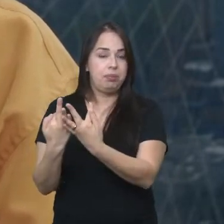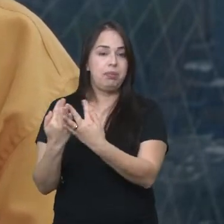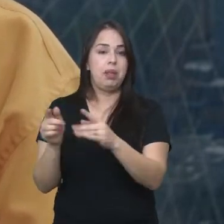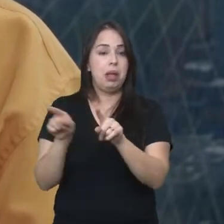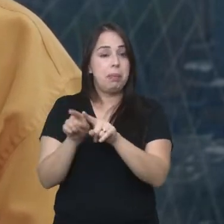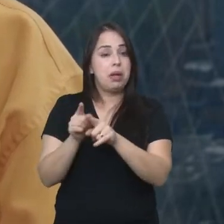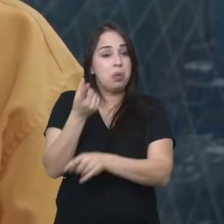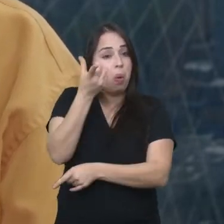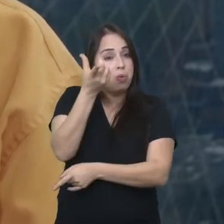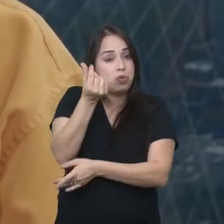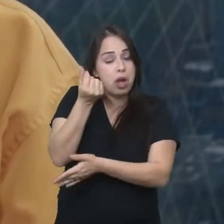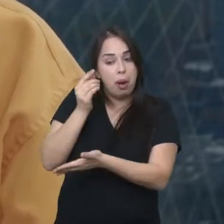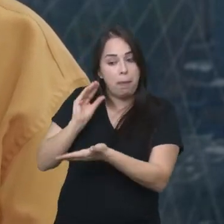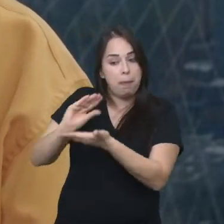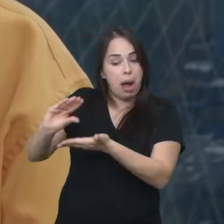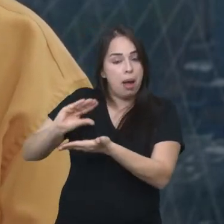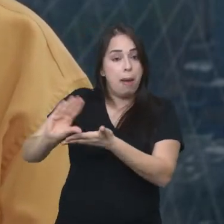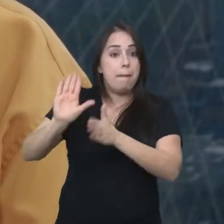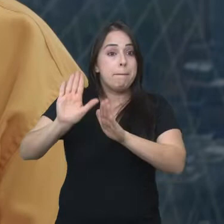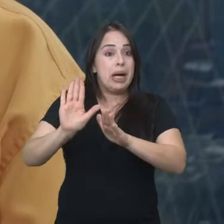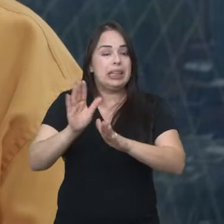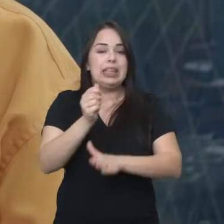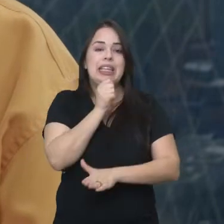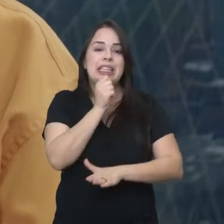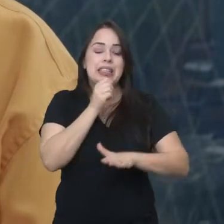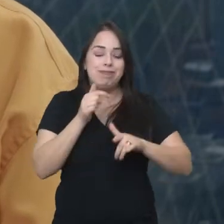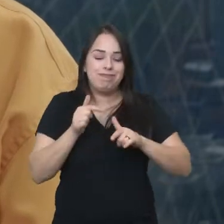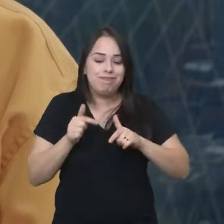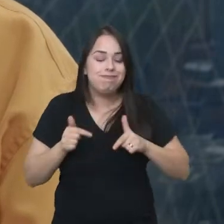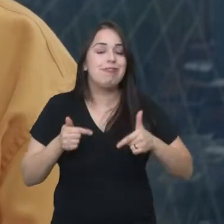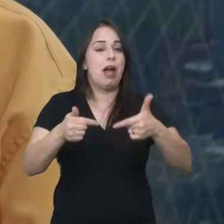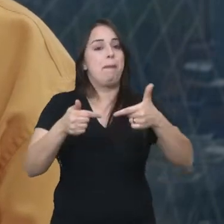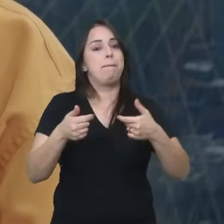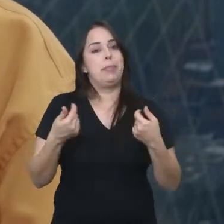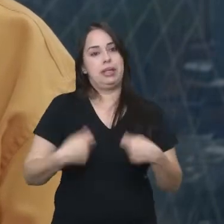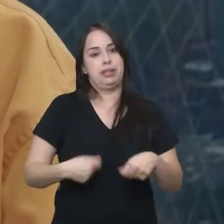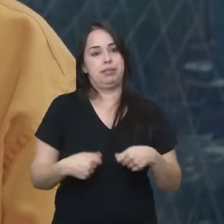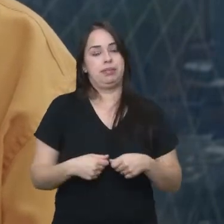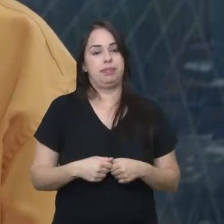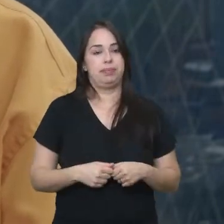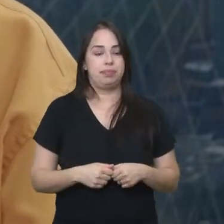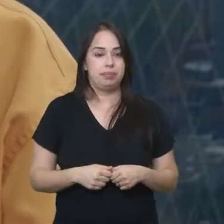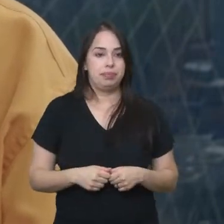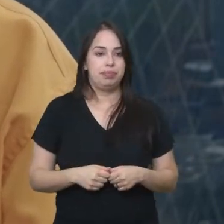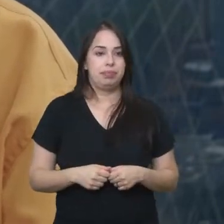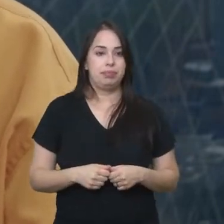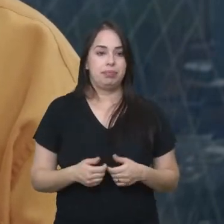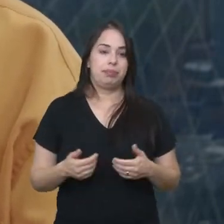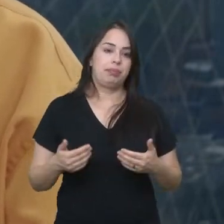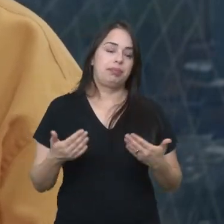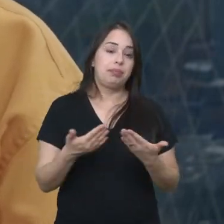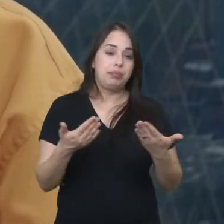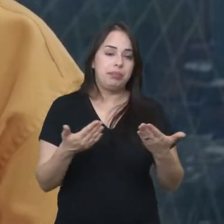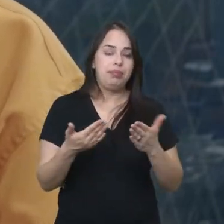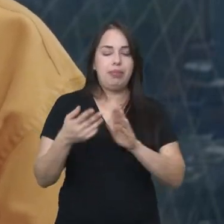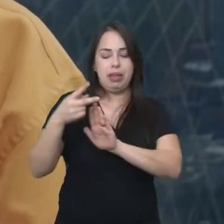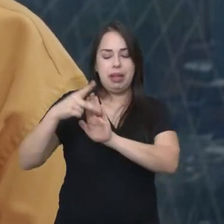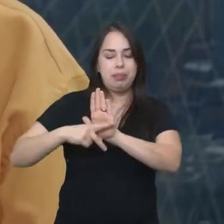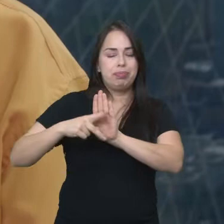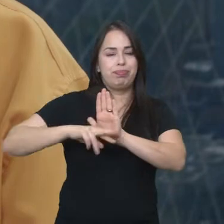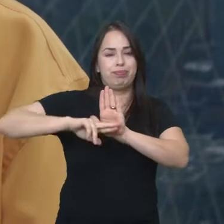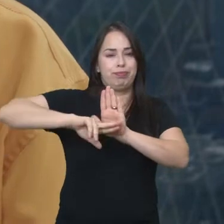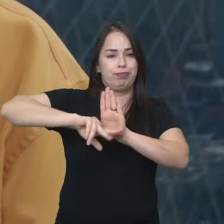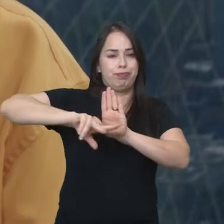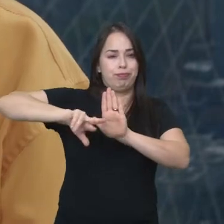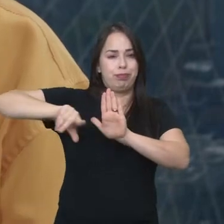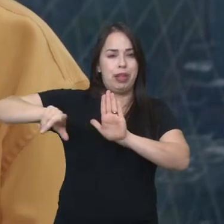renda orçamentária, né? Mas ainda tem muito que avançar, né? A gente vemos hoje que temos hoje programas sociais,